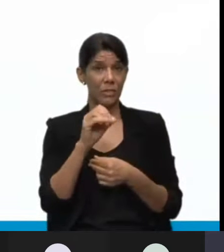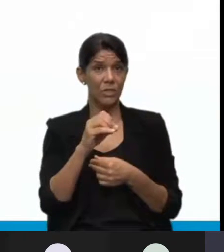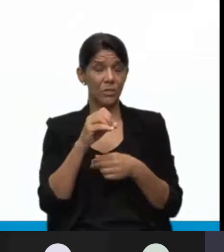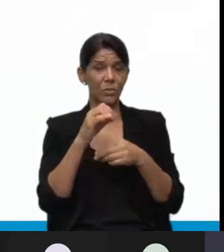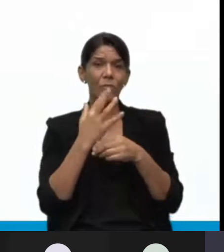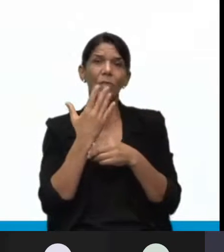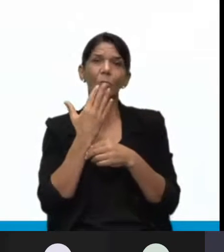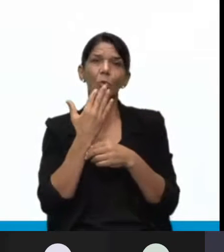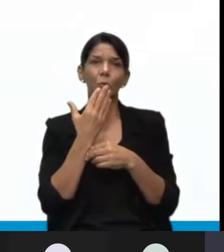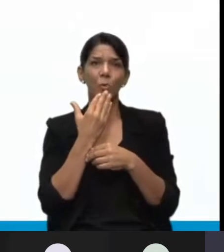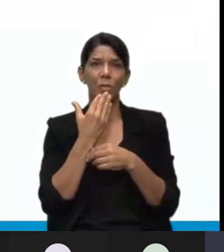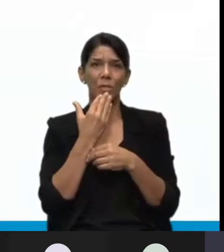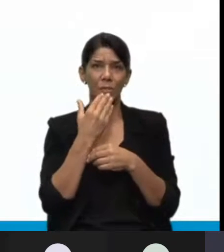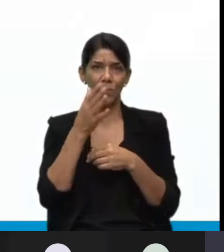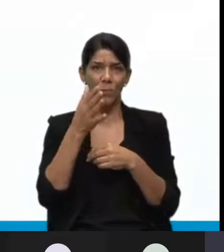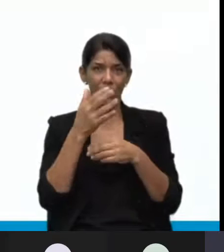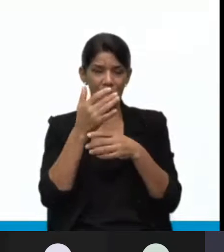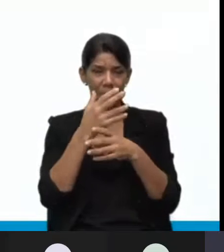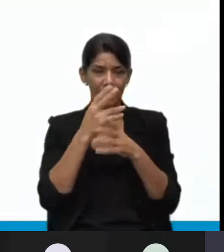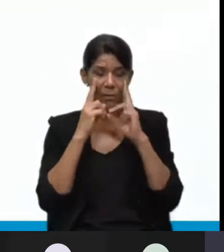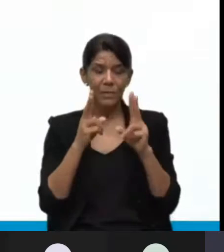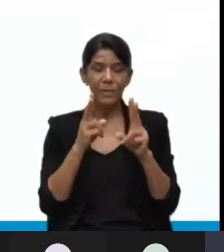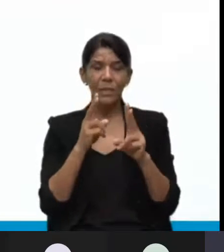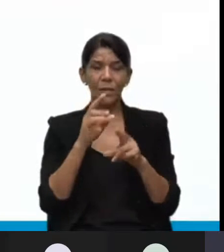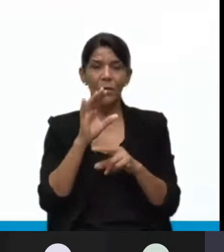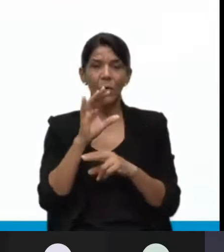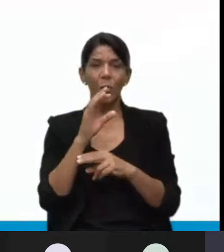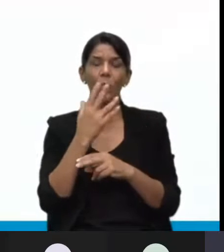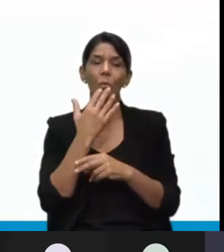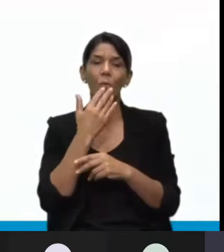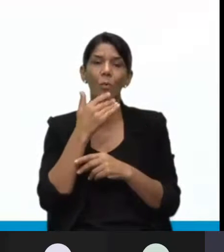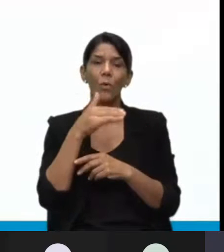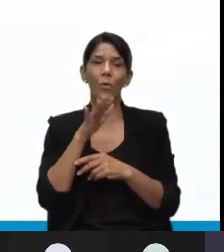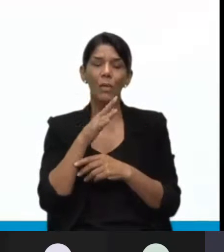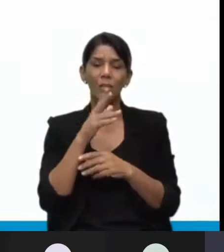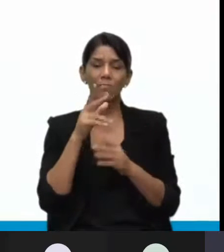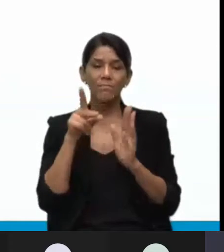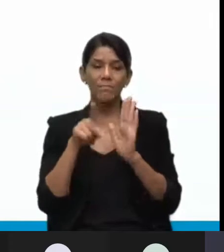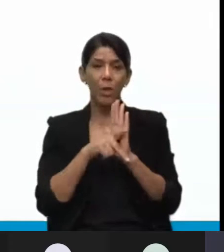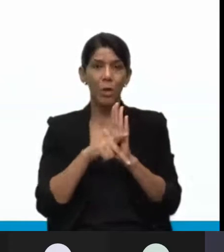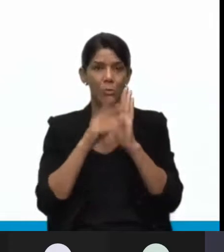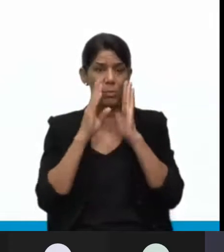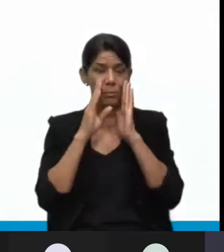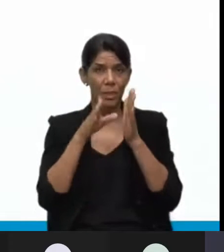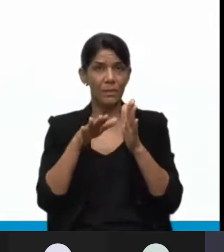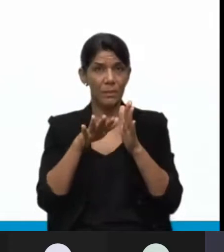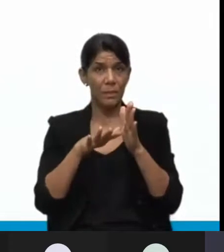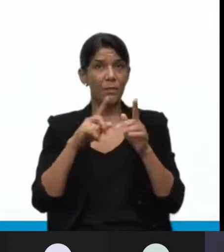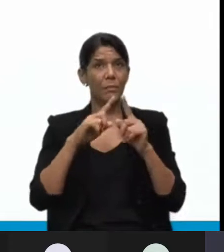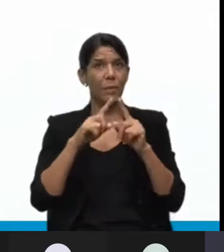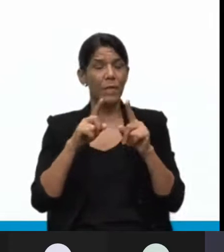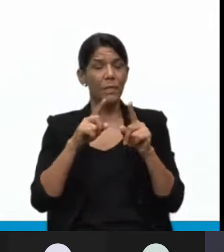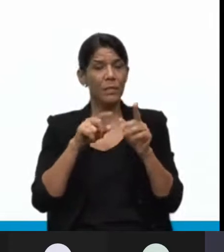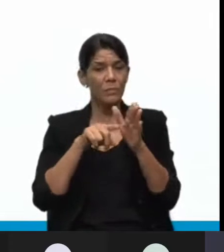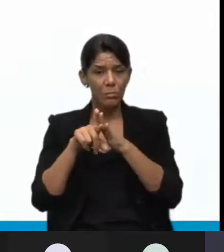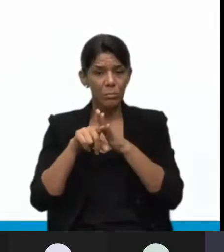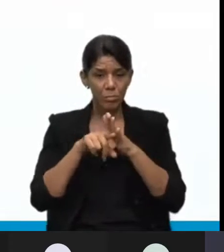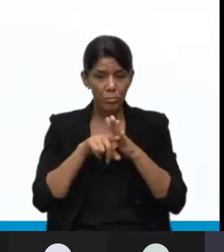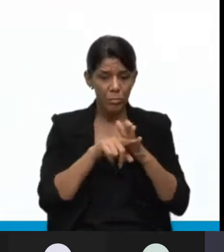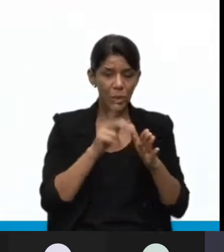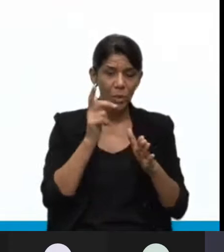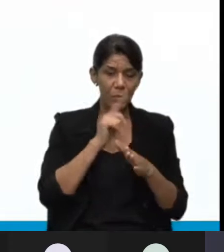se cora muito bem com hematoxilina e eosina, tem que ser com colorações um pouco mais específicas, tá? Mas correndo a